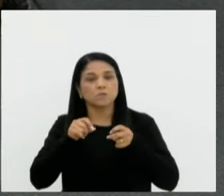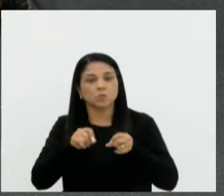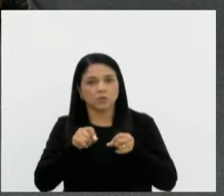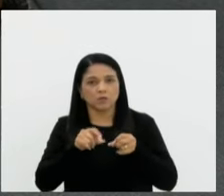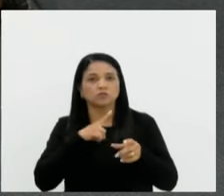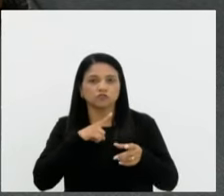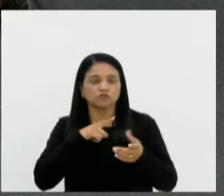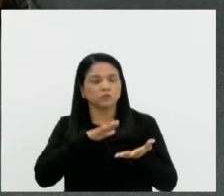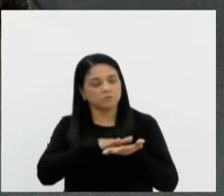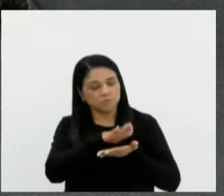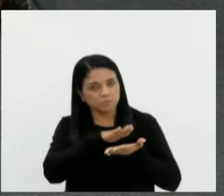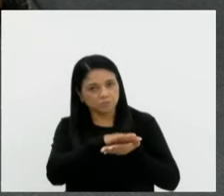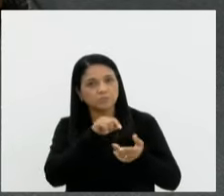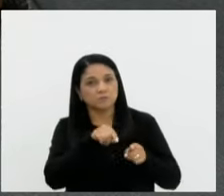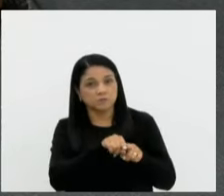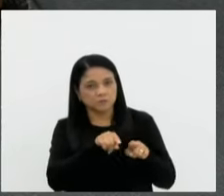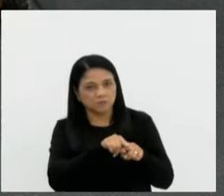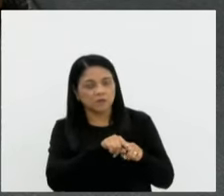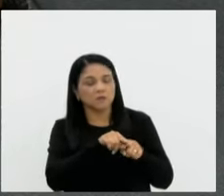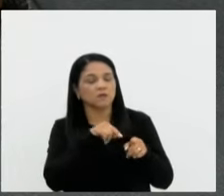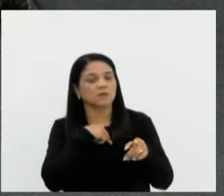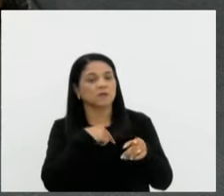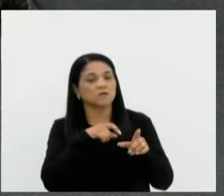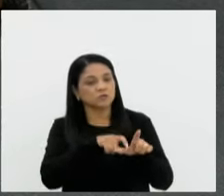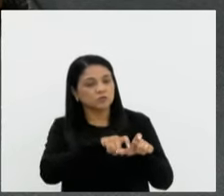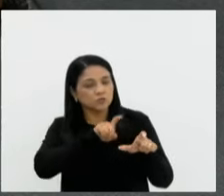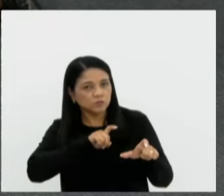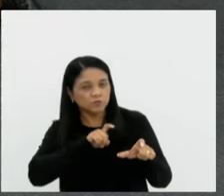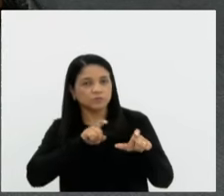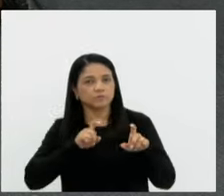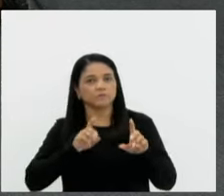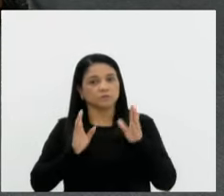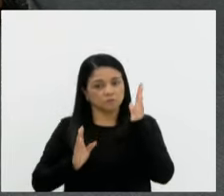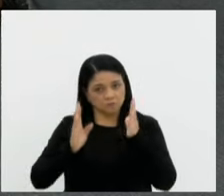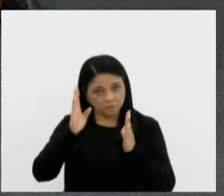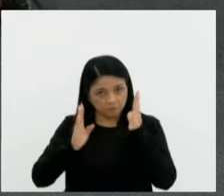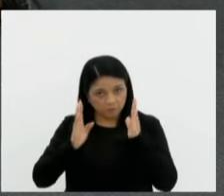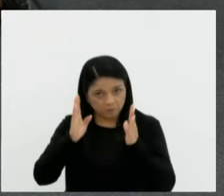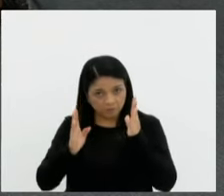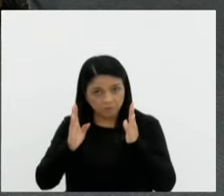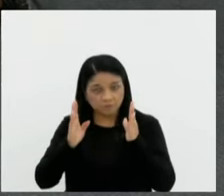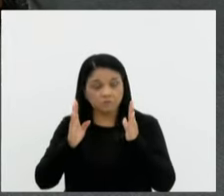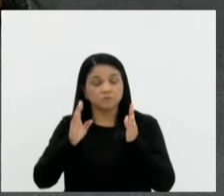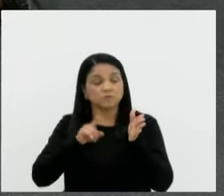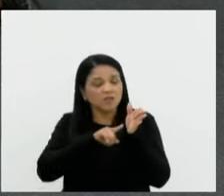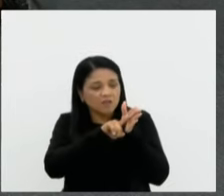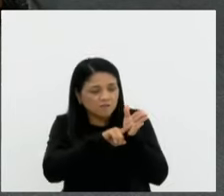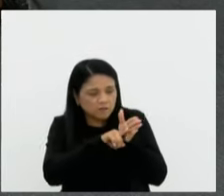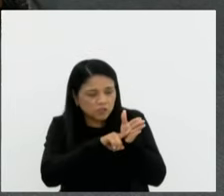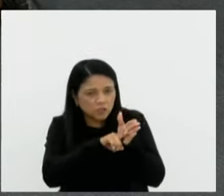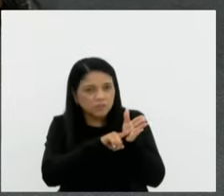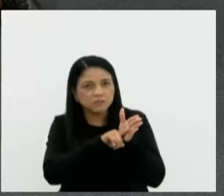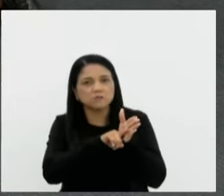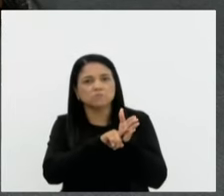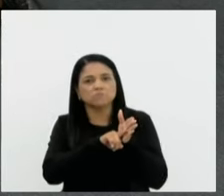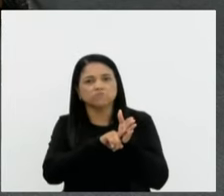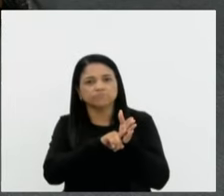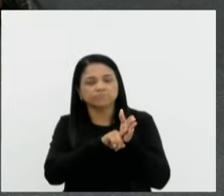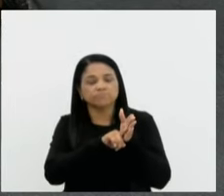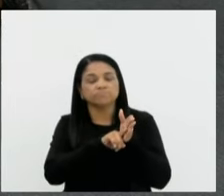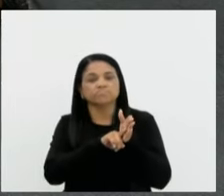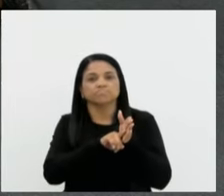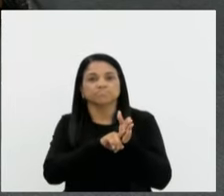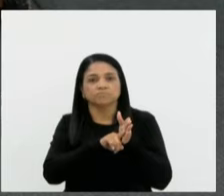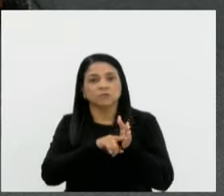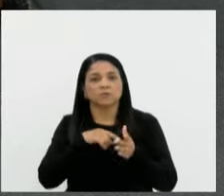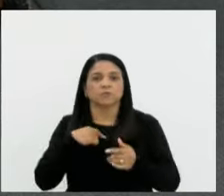e entendeu, então, que manter a suspensão do mandato por um período para que as investigações continuassem era o mais adequado. Por isso, o nosso voto